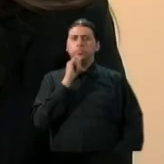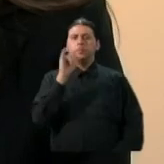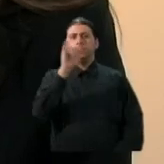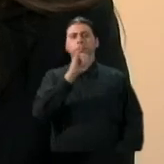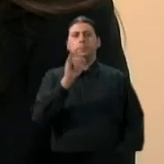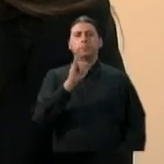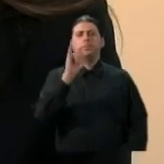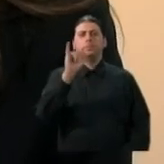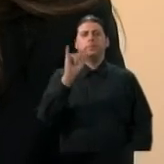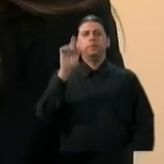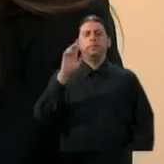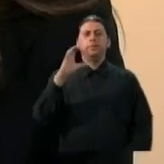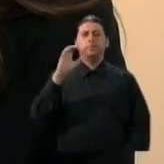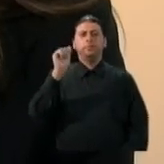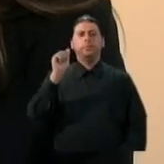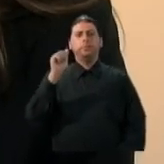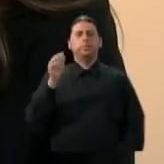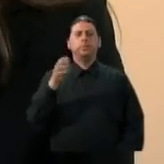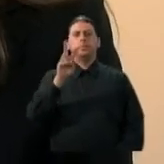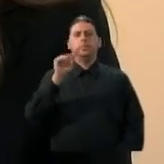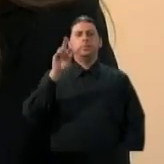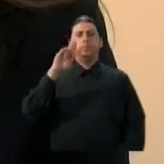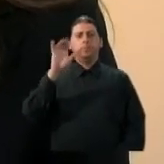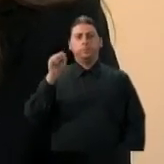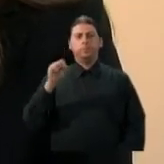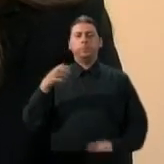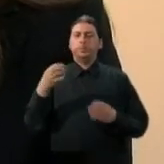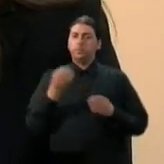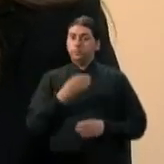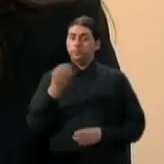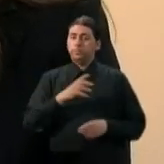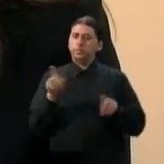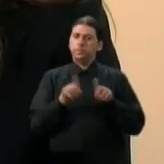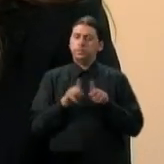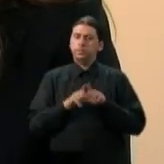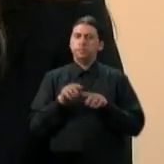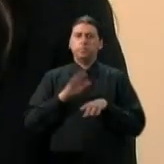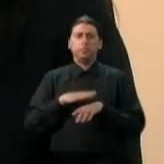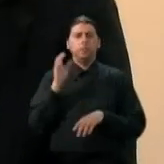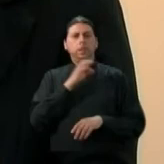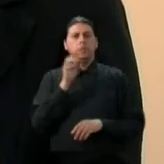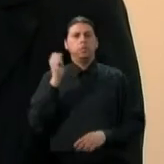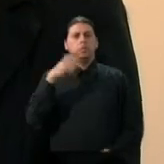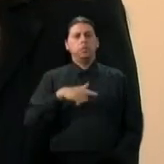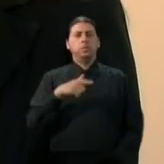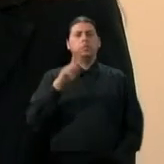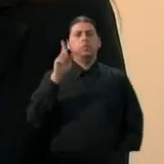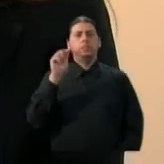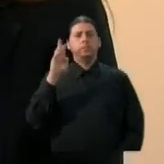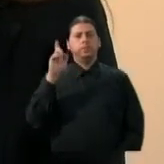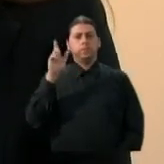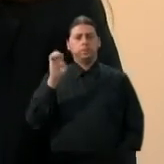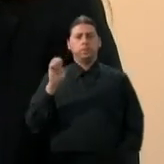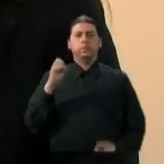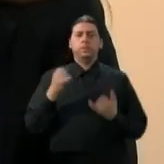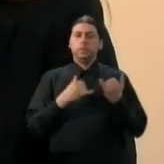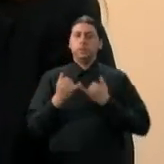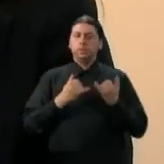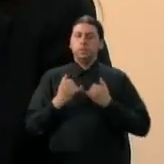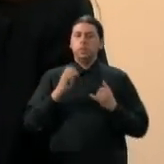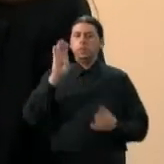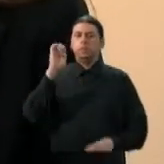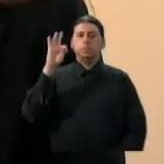Do Zika vírus. Zika, exatamente. Então, essa até é mais rápida que a da dengue. Mas ebola, por exemplo, não tem nada. E